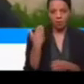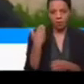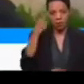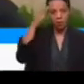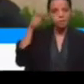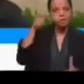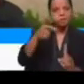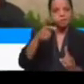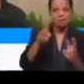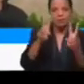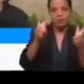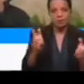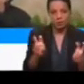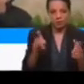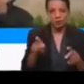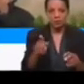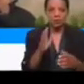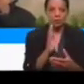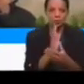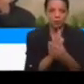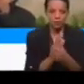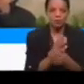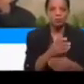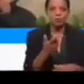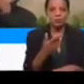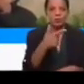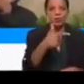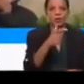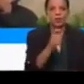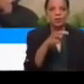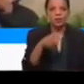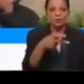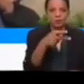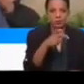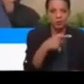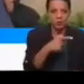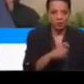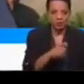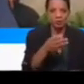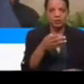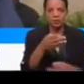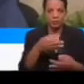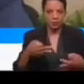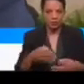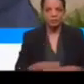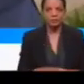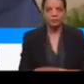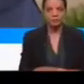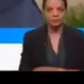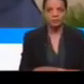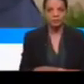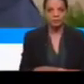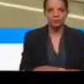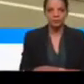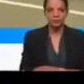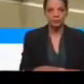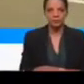arguído da Operação Tempestade Perfeita. Pela minha honra, que cumprirei com lealdade as funções que me são confiadas.